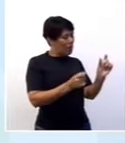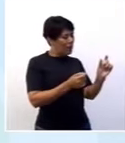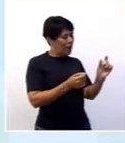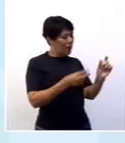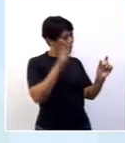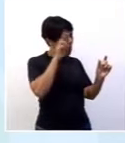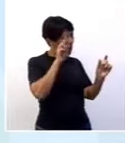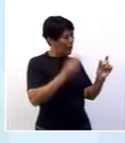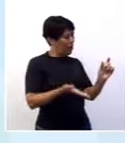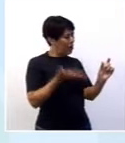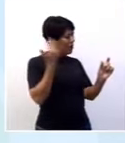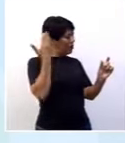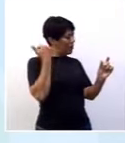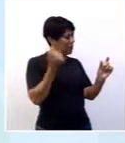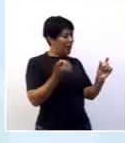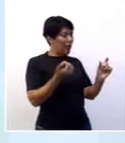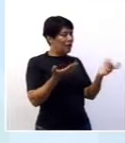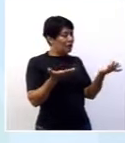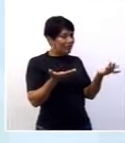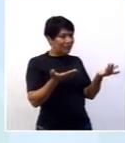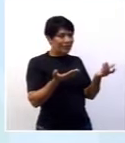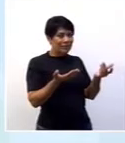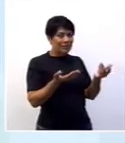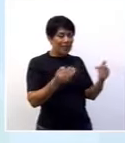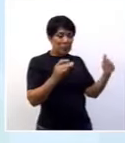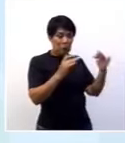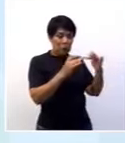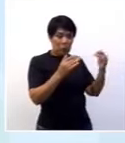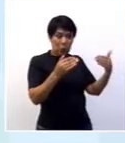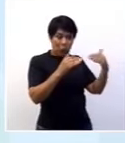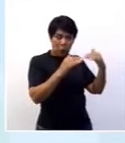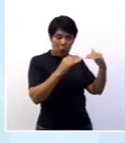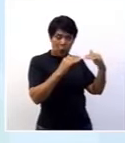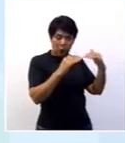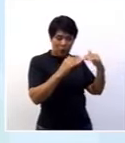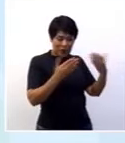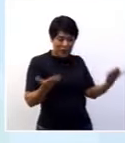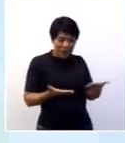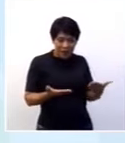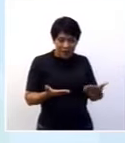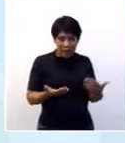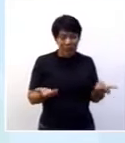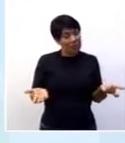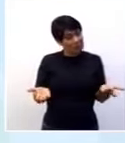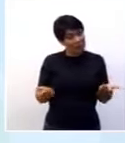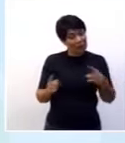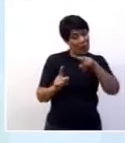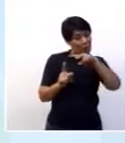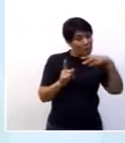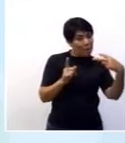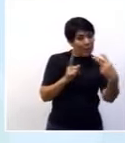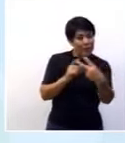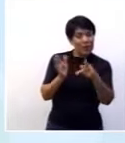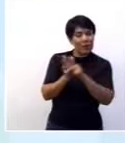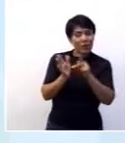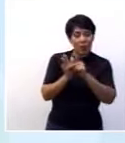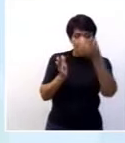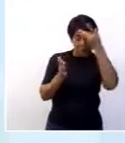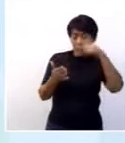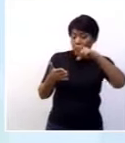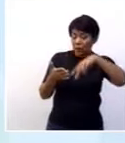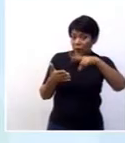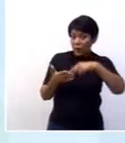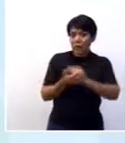passado relacionada com alguma coisa do presente, né? Então, essa perspectiva do leitor. Quais são as